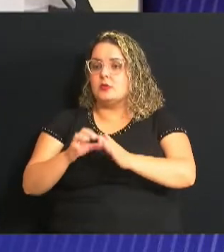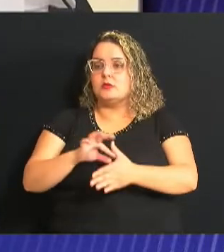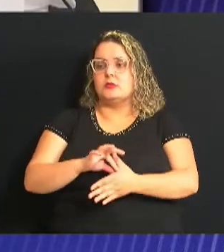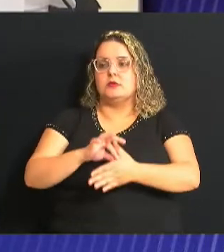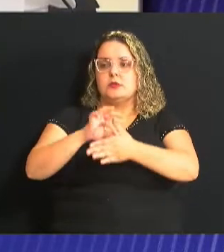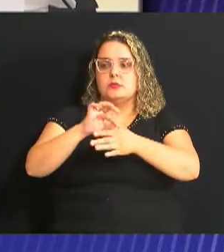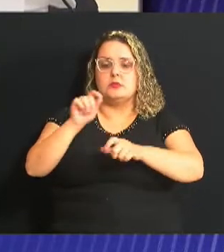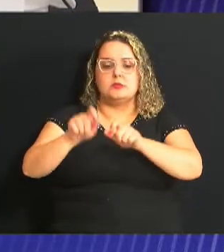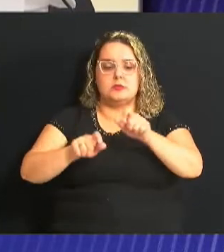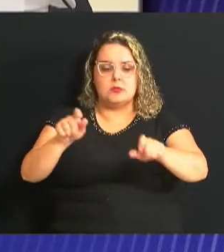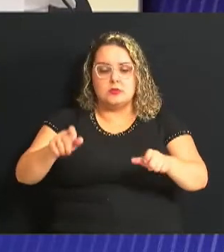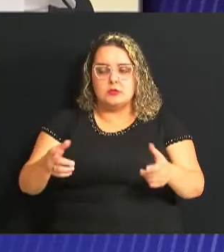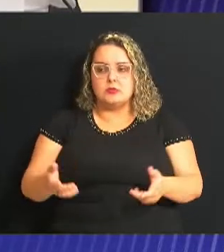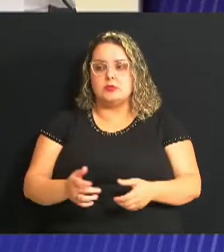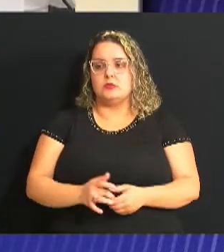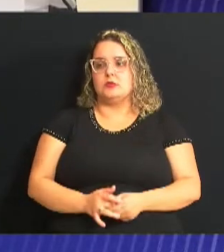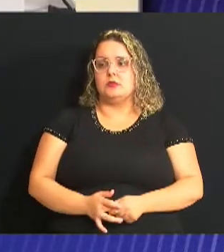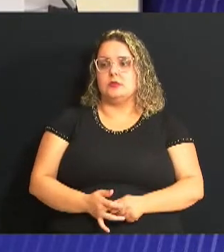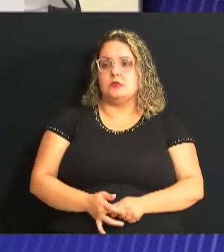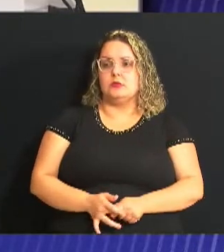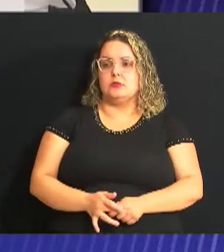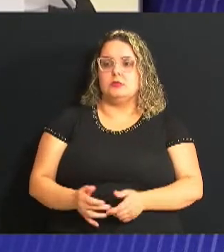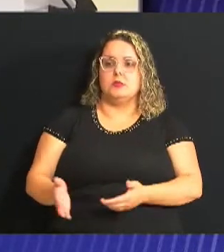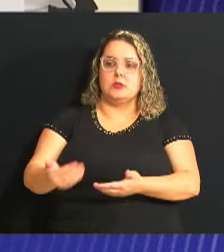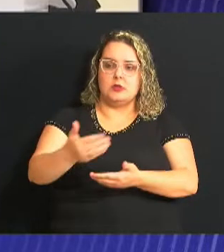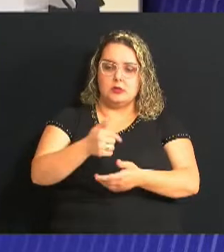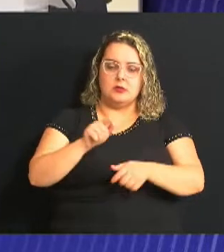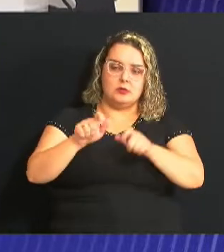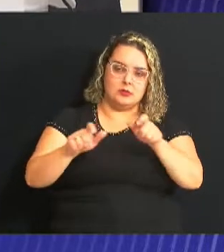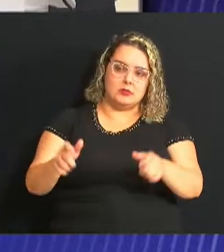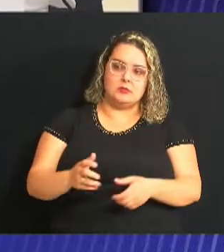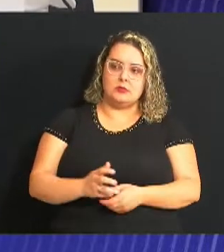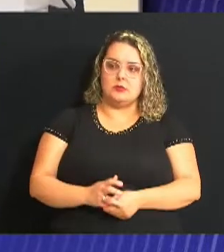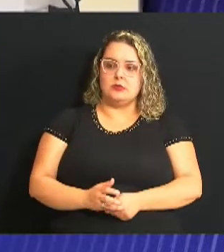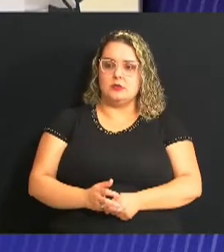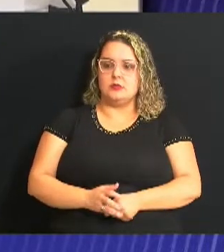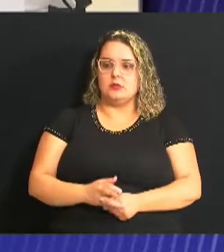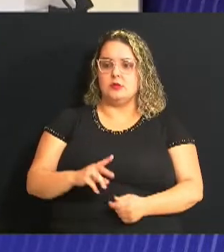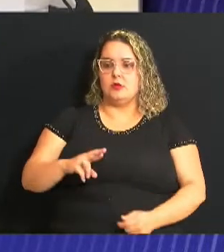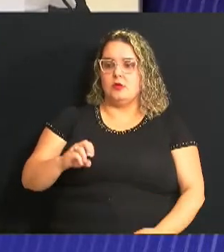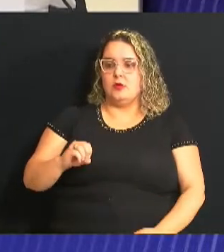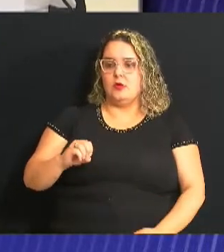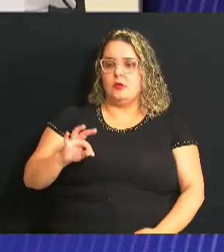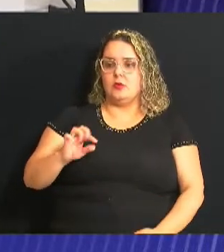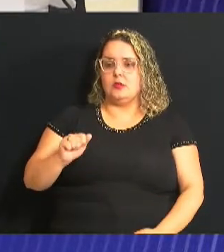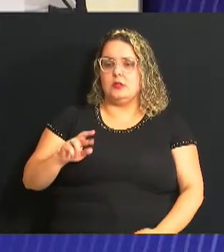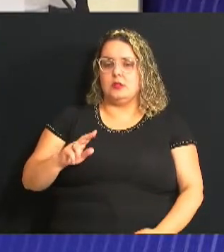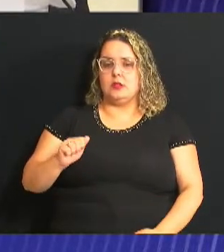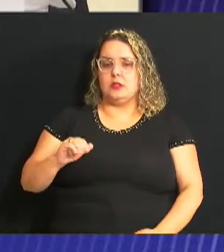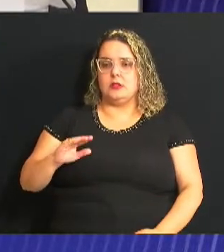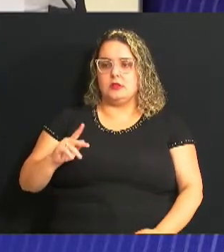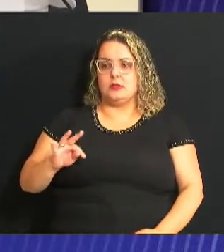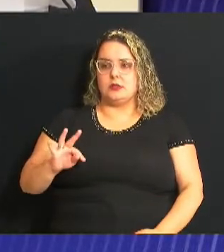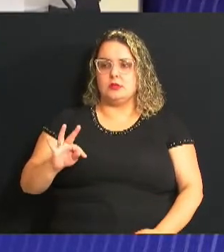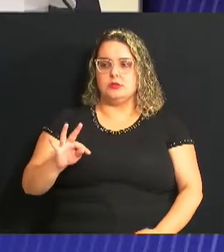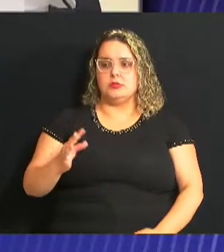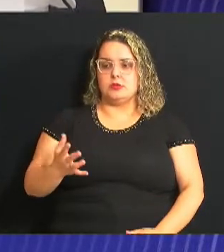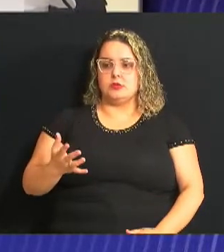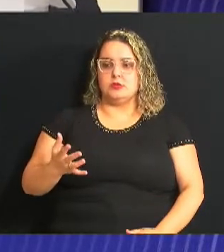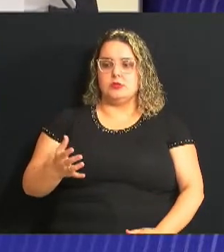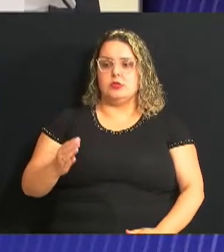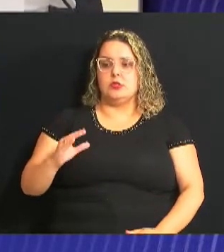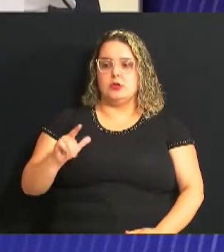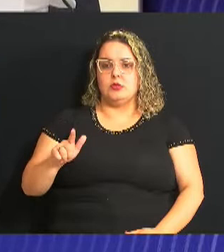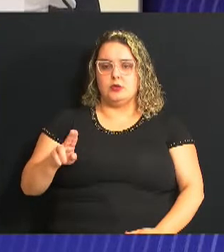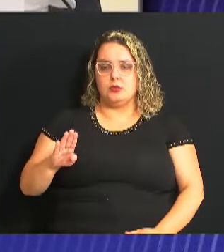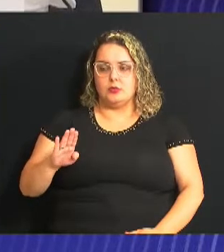lideranças, pessoas para acolher o próximo. E o Rotaract Clube de Campinas Convivência está inserido